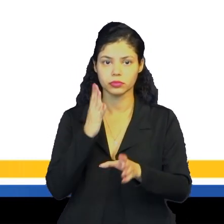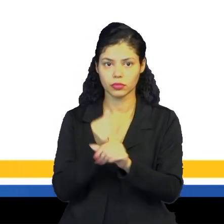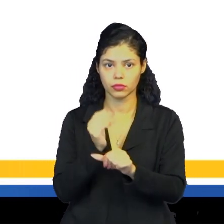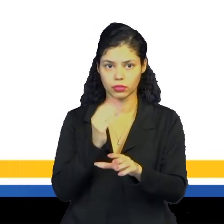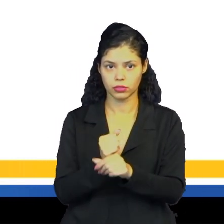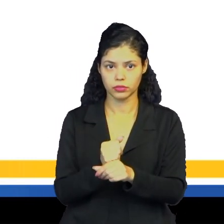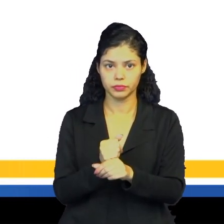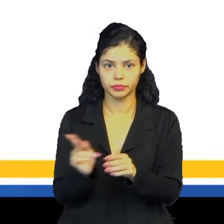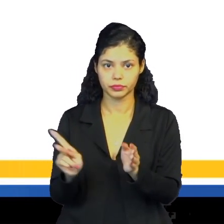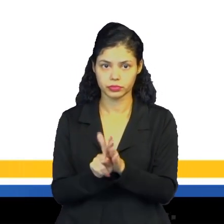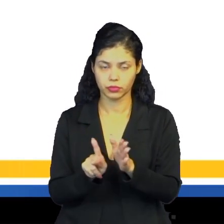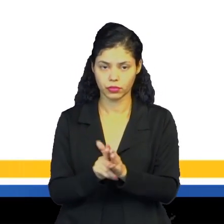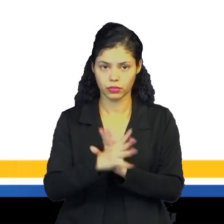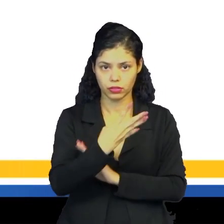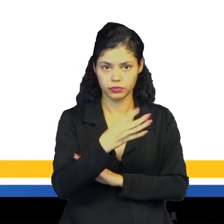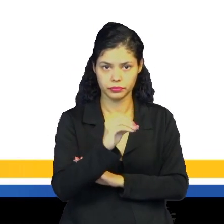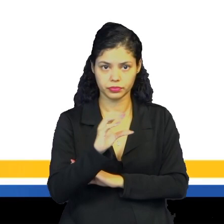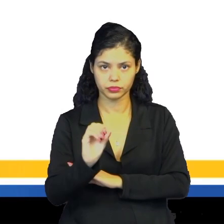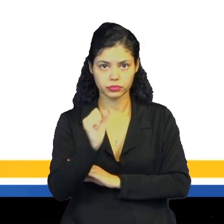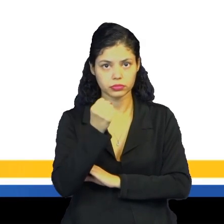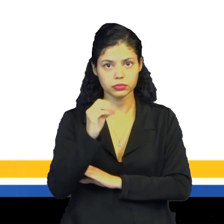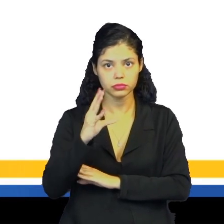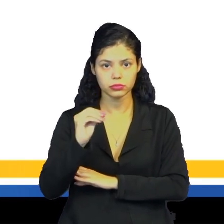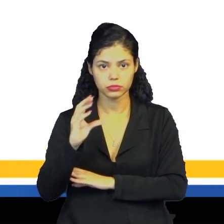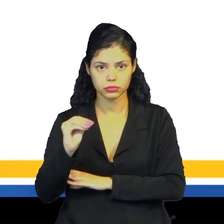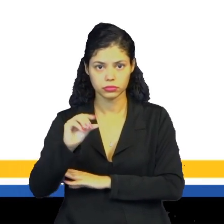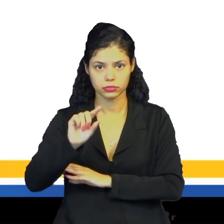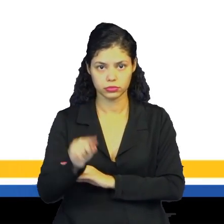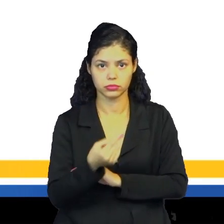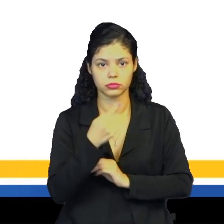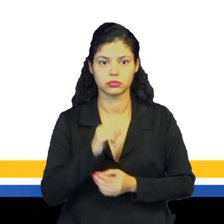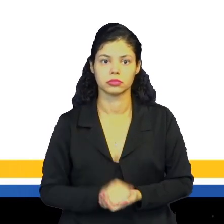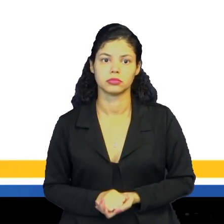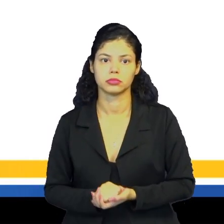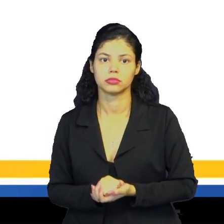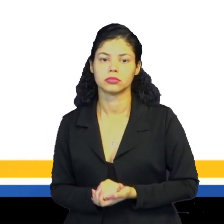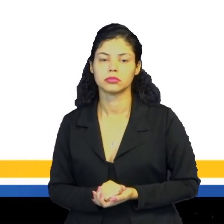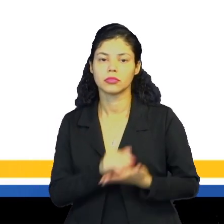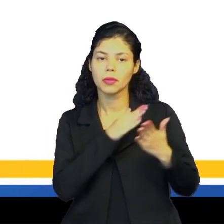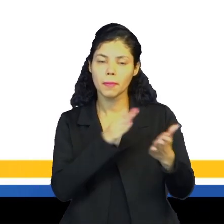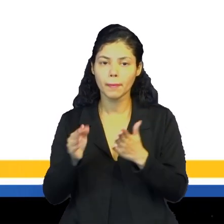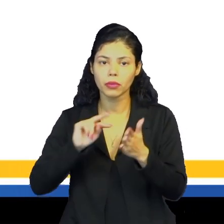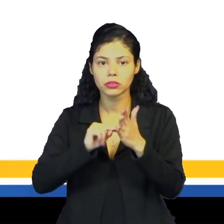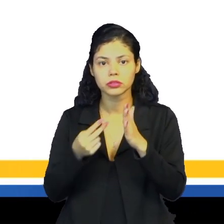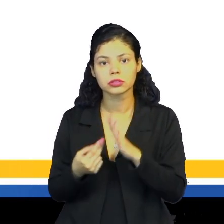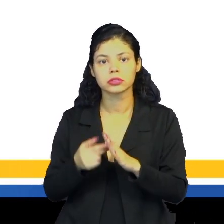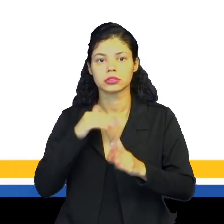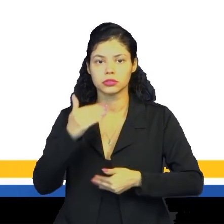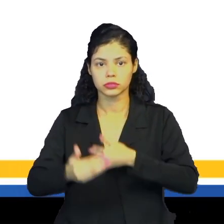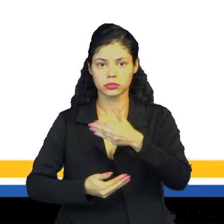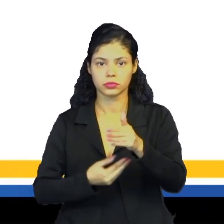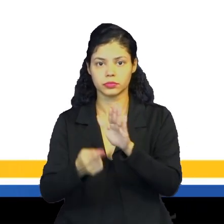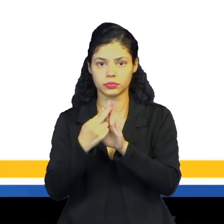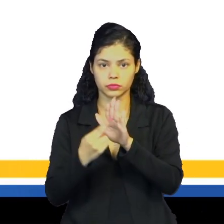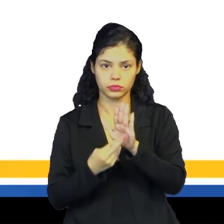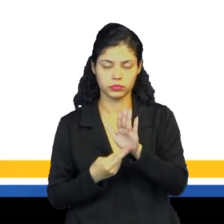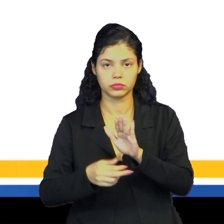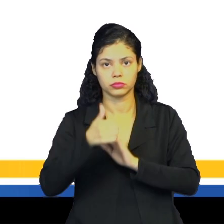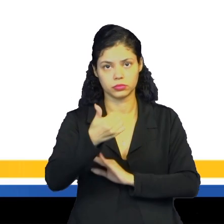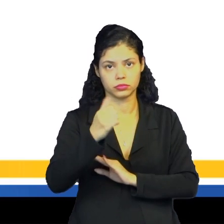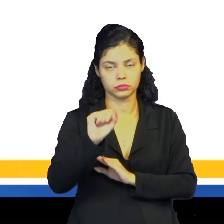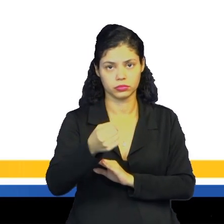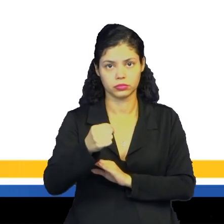eram respectivamente R$400 e R$800 mil. Parte significativa dessas regras duraram até